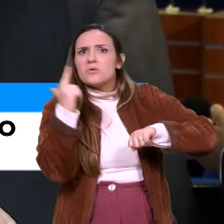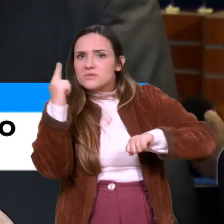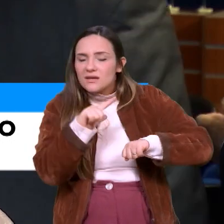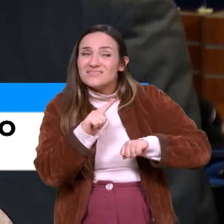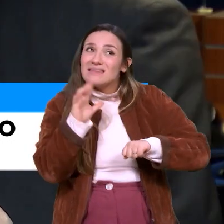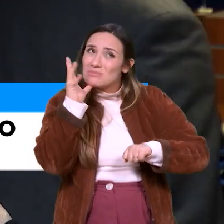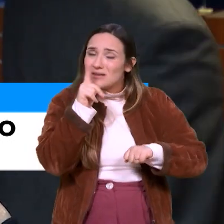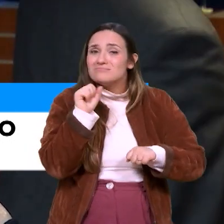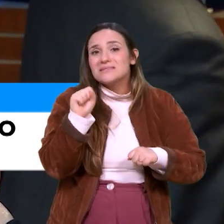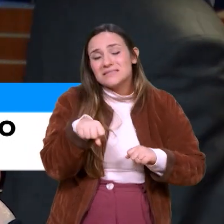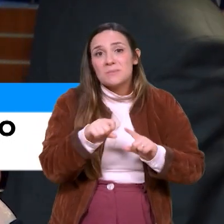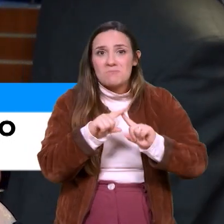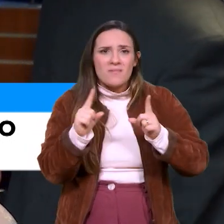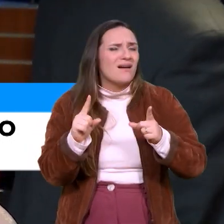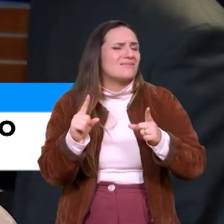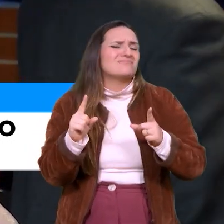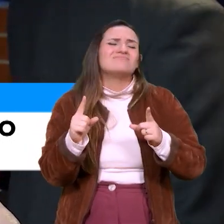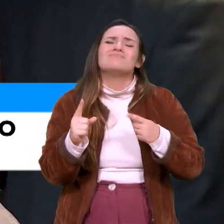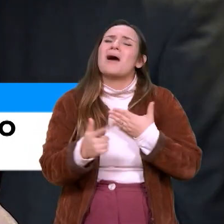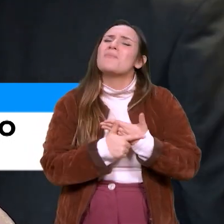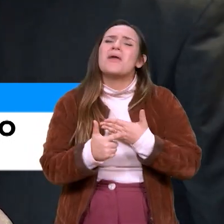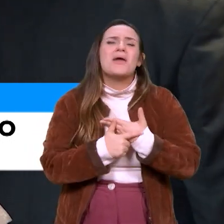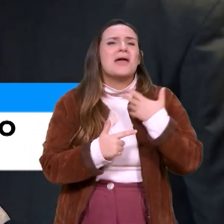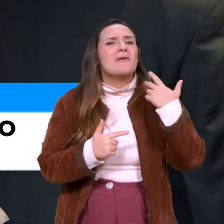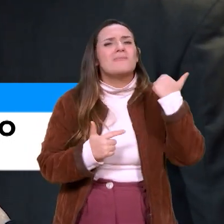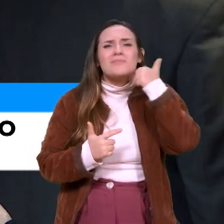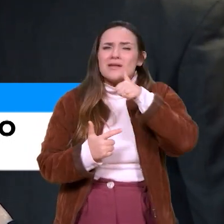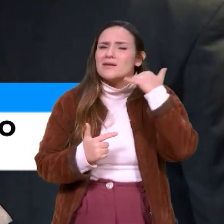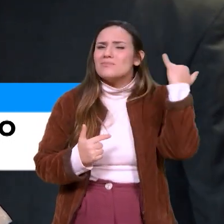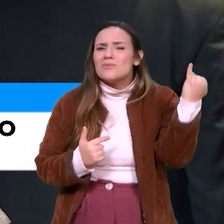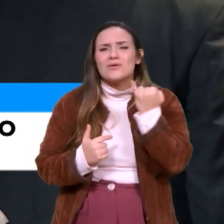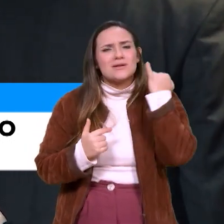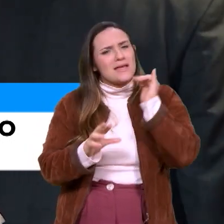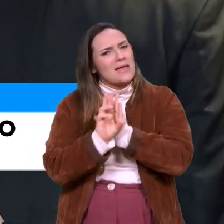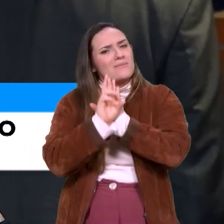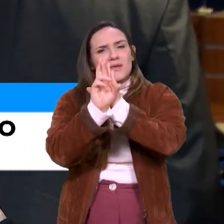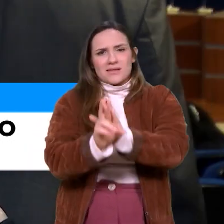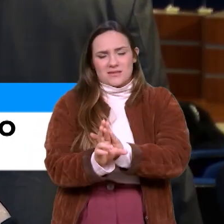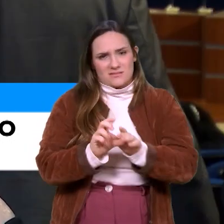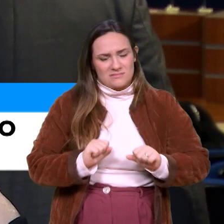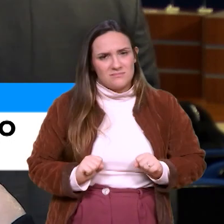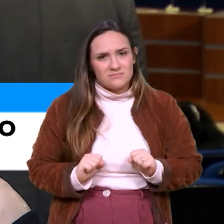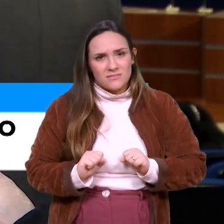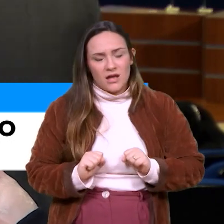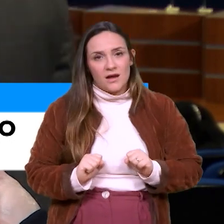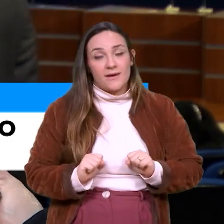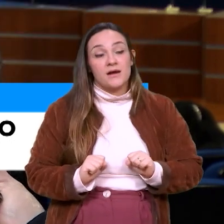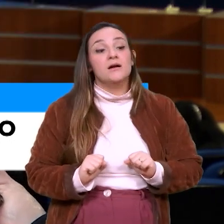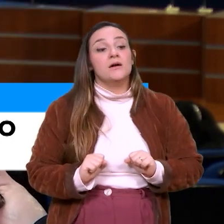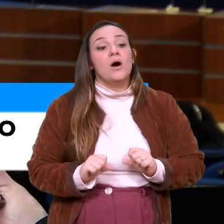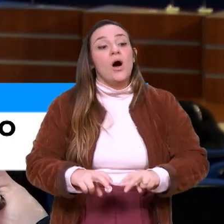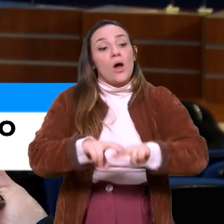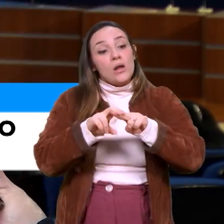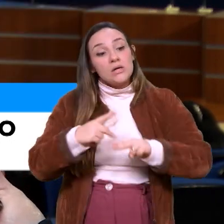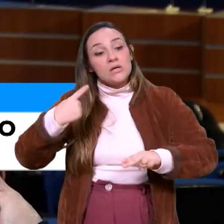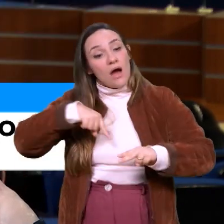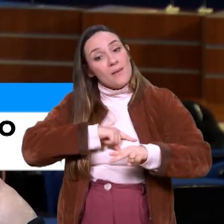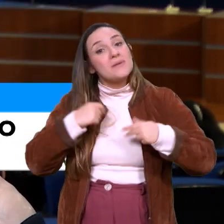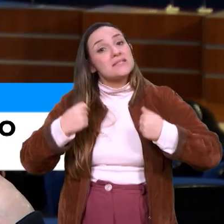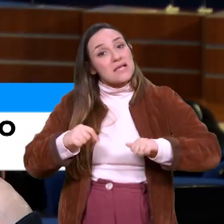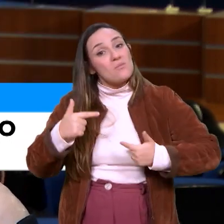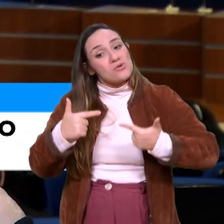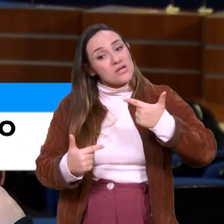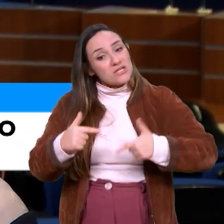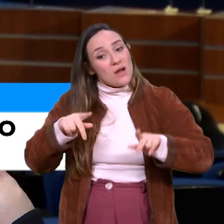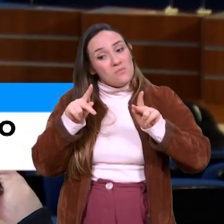muito mais lenta do que deveria, mas a importância das mulheres é pela representatividade. Nós precisamos, se nós estamos trabalhando, precisamos